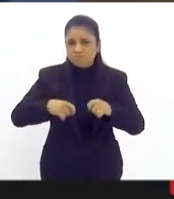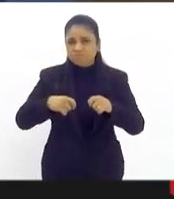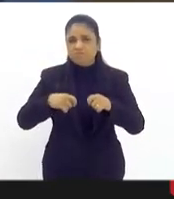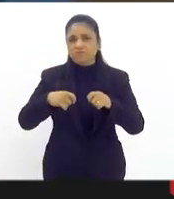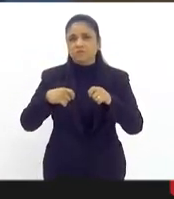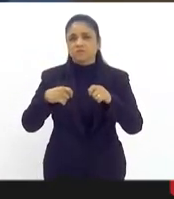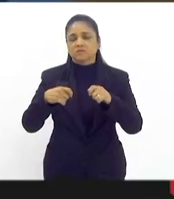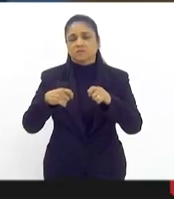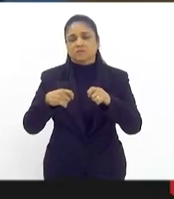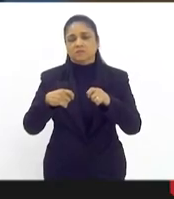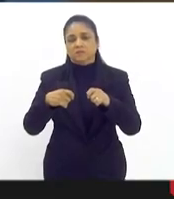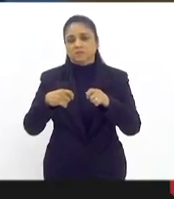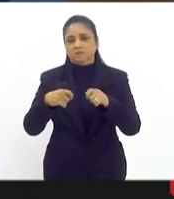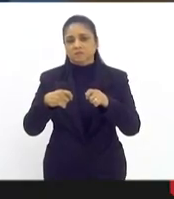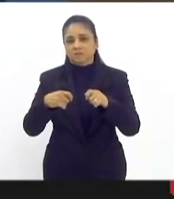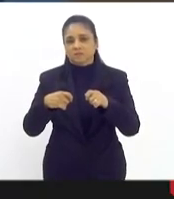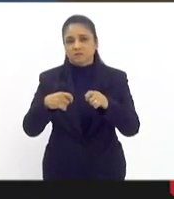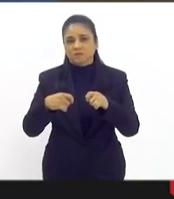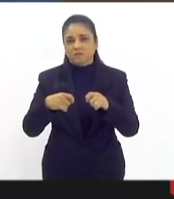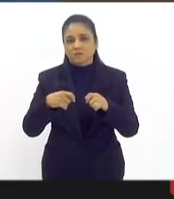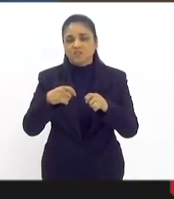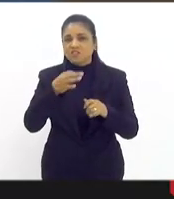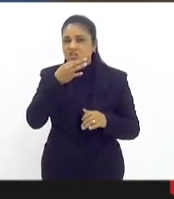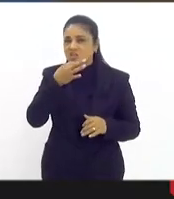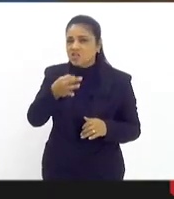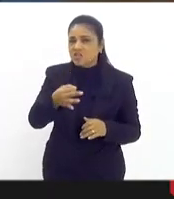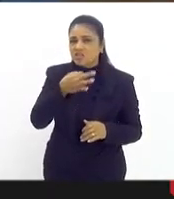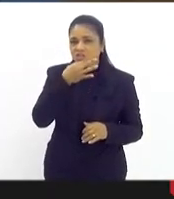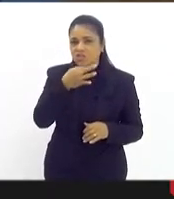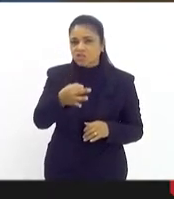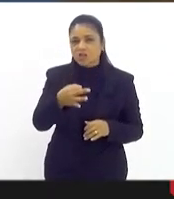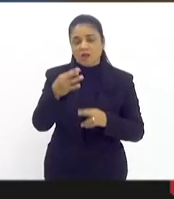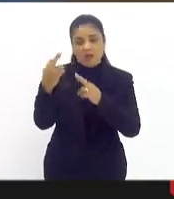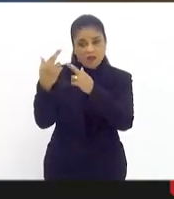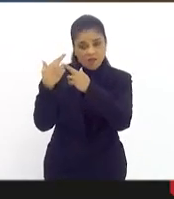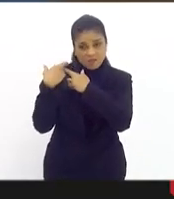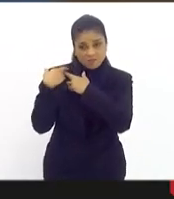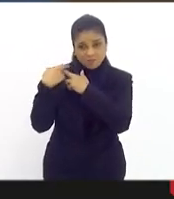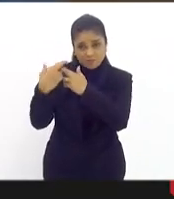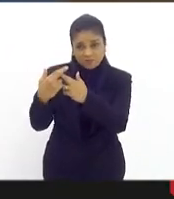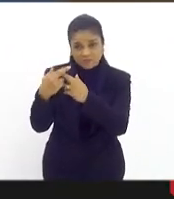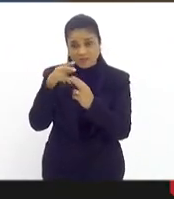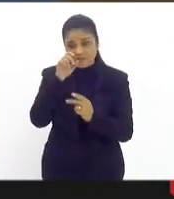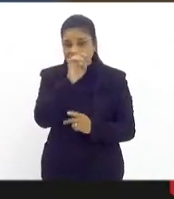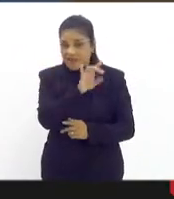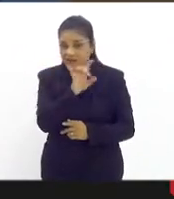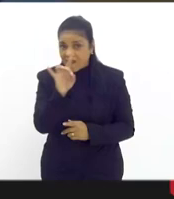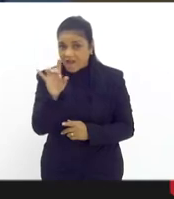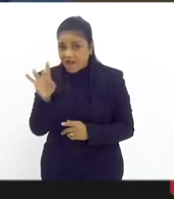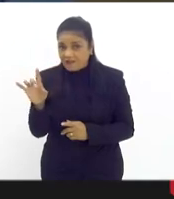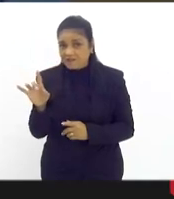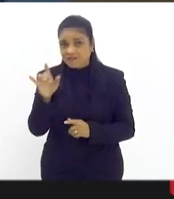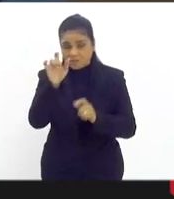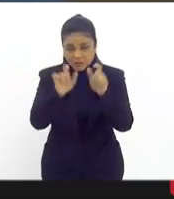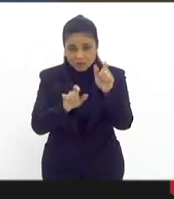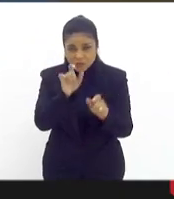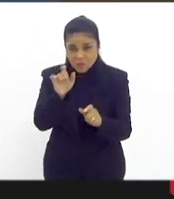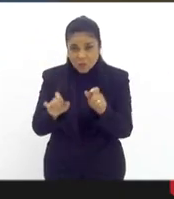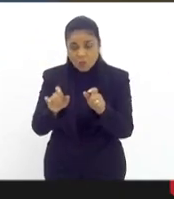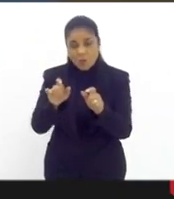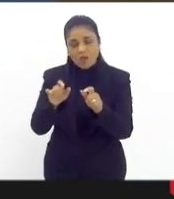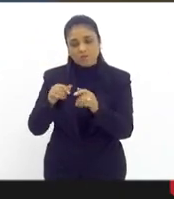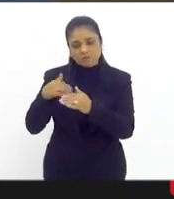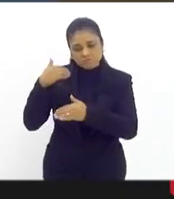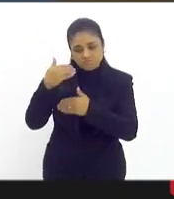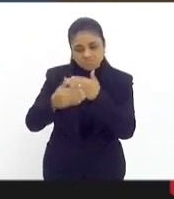próprias lentes, mais capacidade crítica, mais responsabilidade de cada um de nós. Esse é o caminho que é